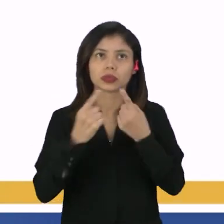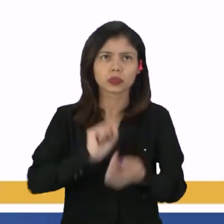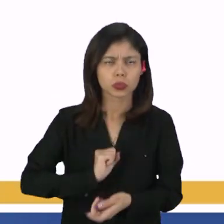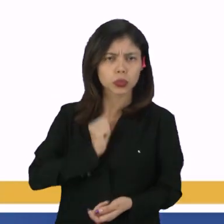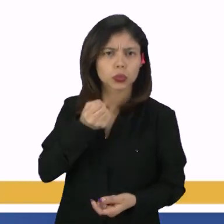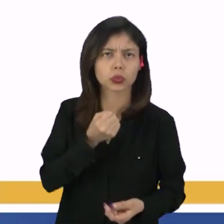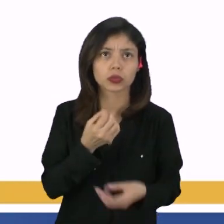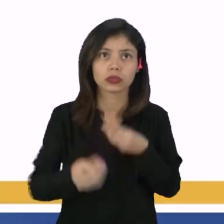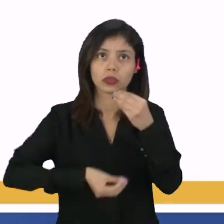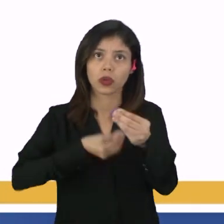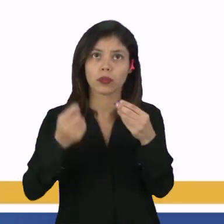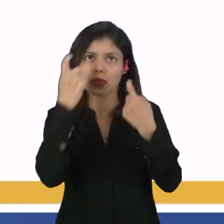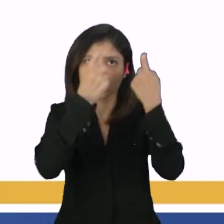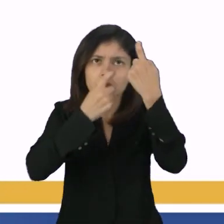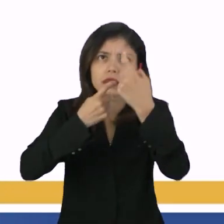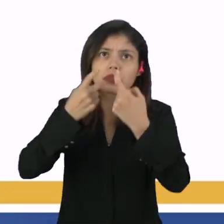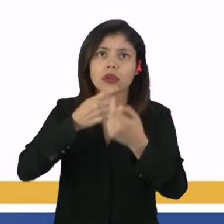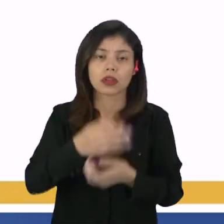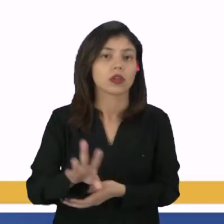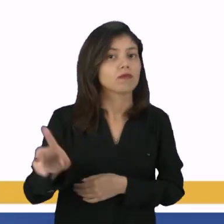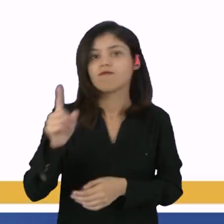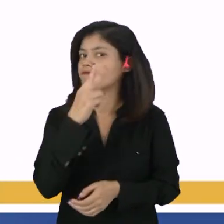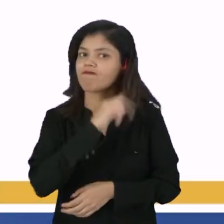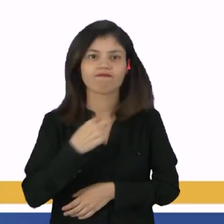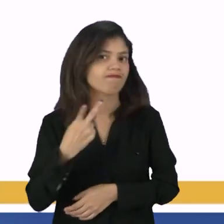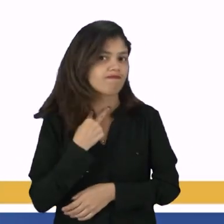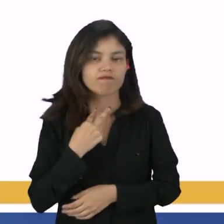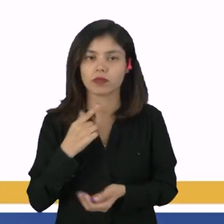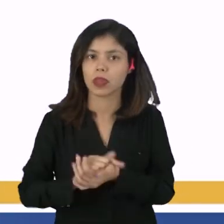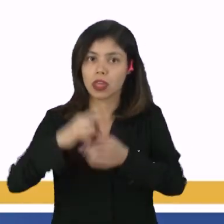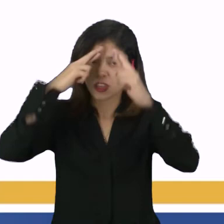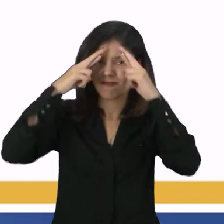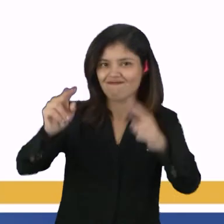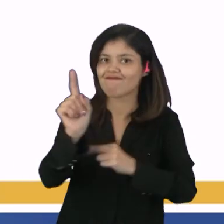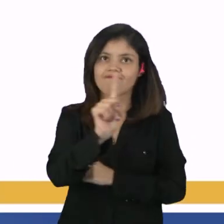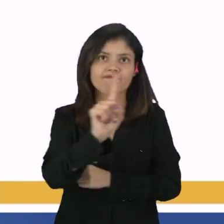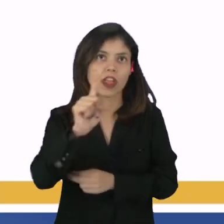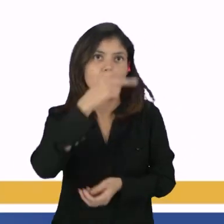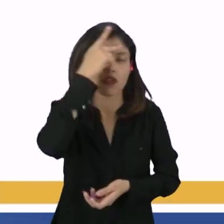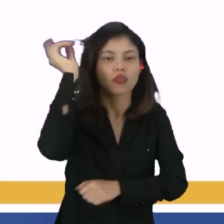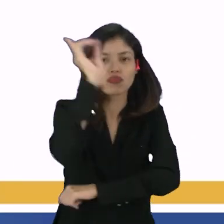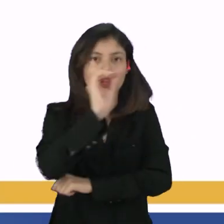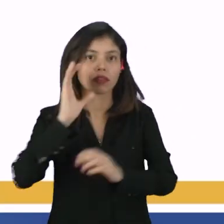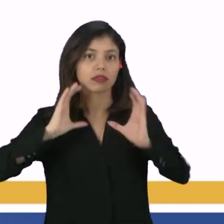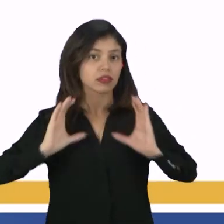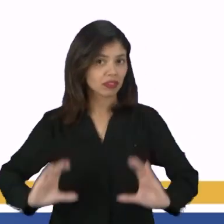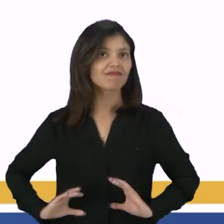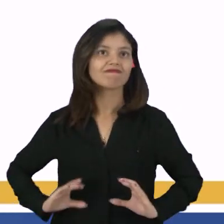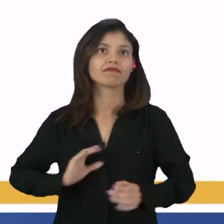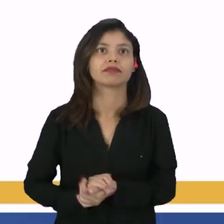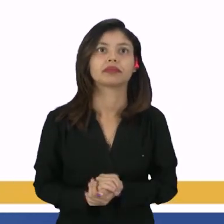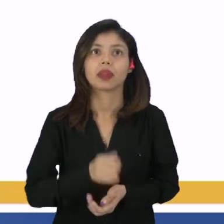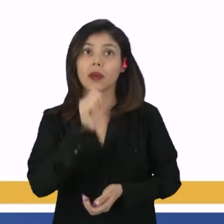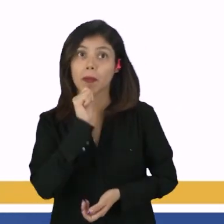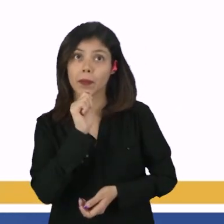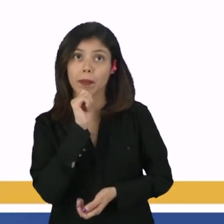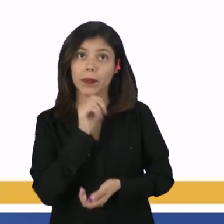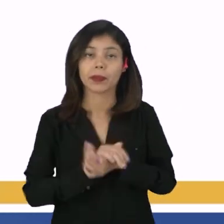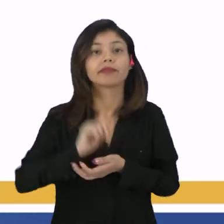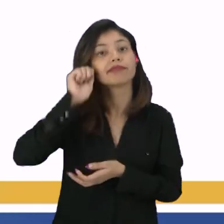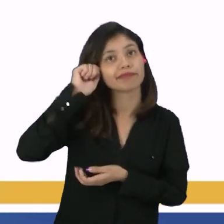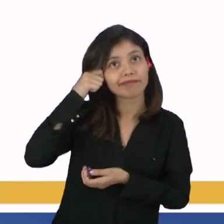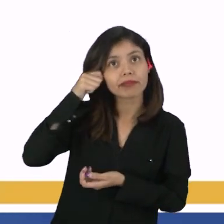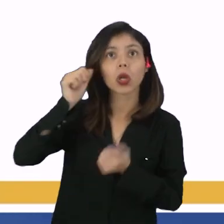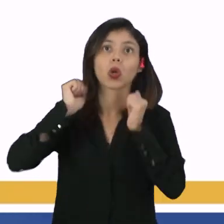de ódio é uma forma de expressão que não respeita os direitos do cidadão. Como, por exemplo, além do caso dos